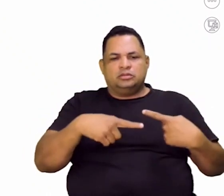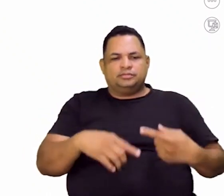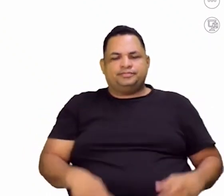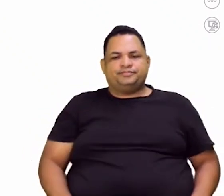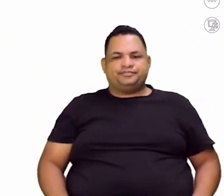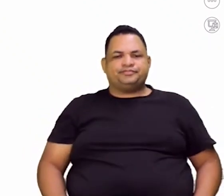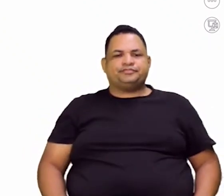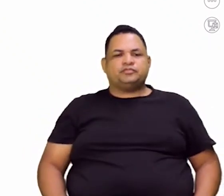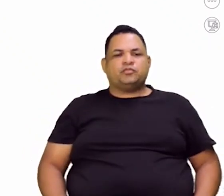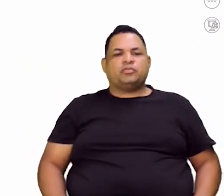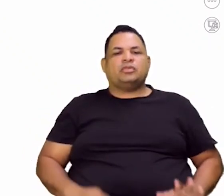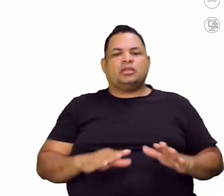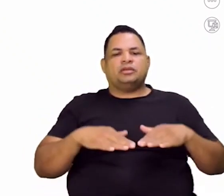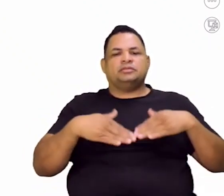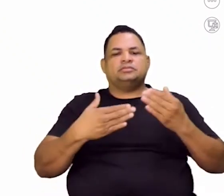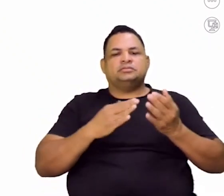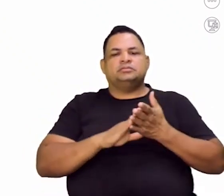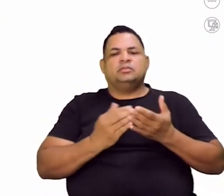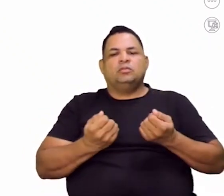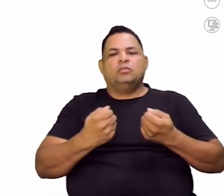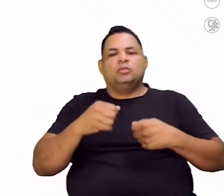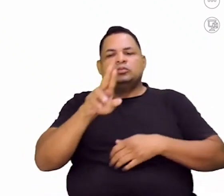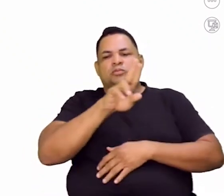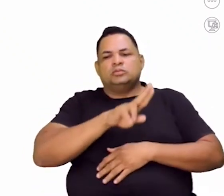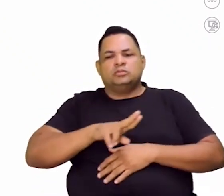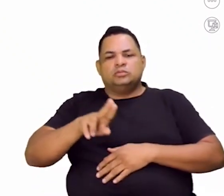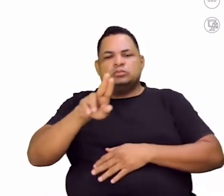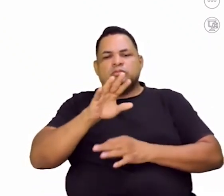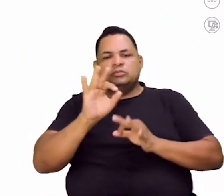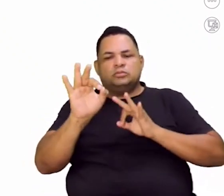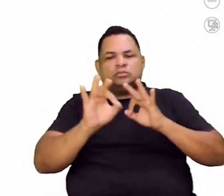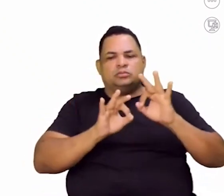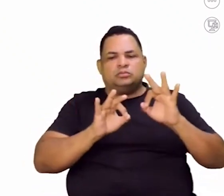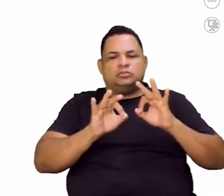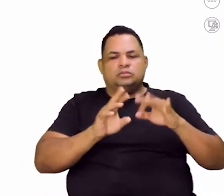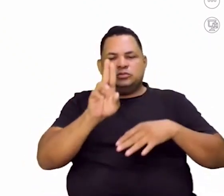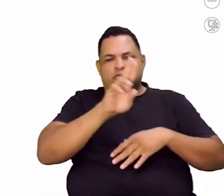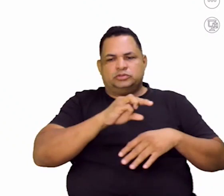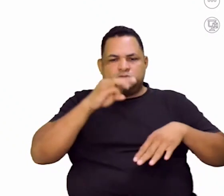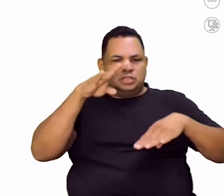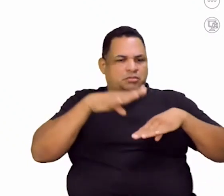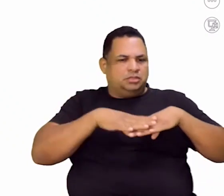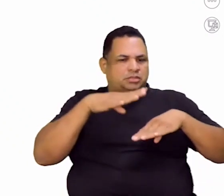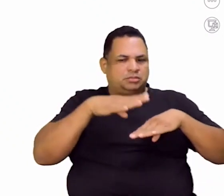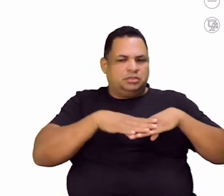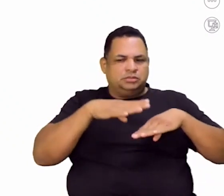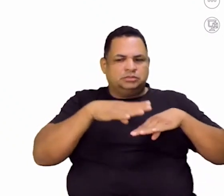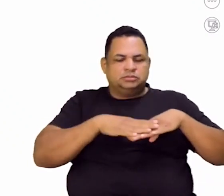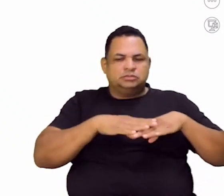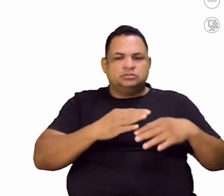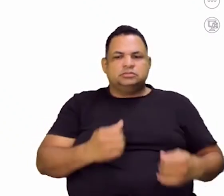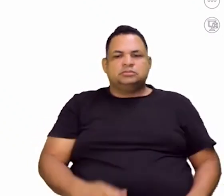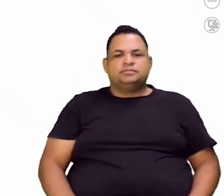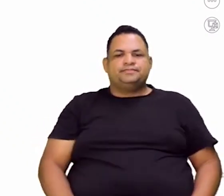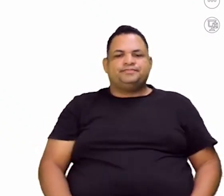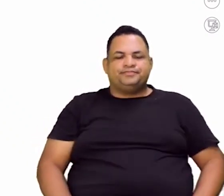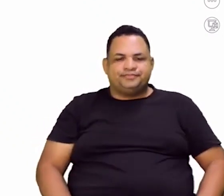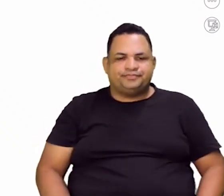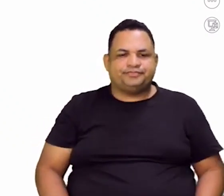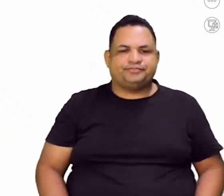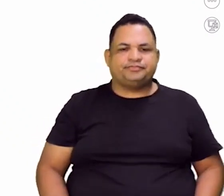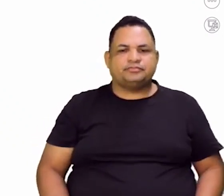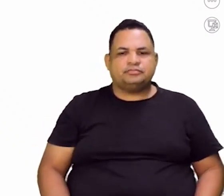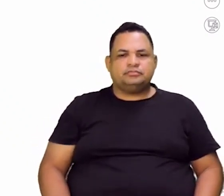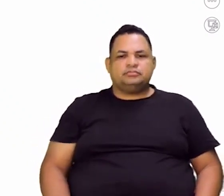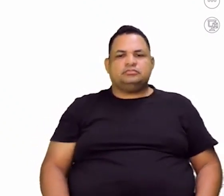ou seja, naqueles em que se pode aplicar um tratamento, a matemática já no meio, né? Ele é eficaz em